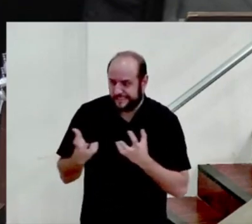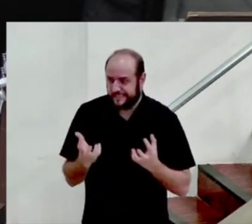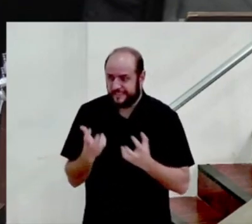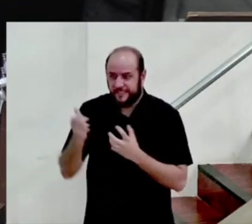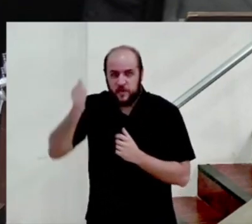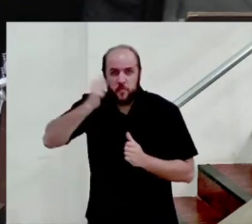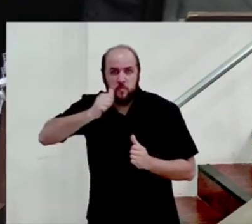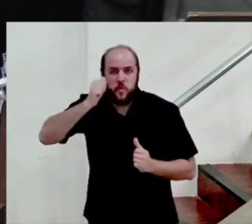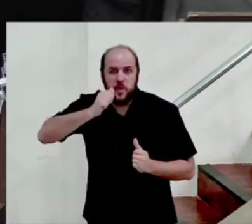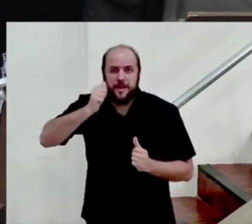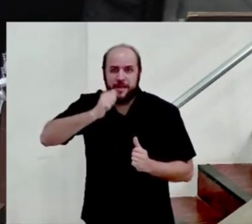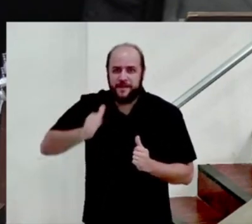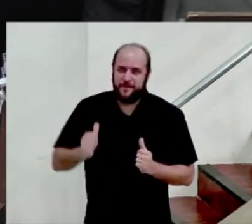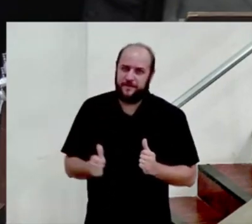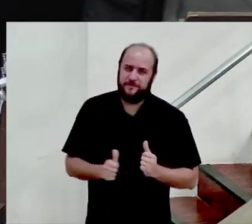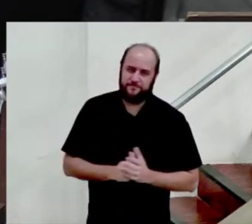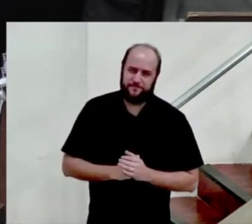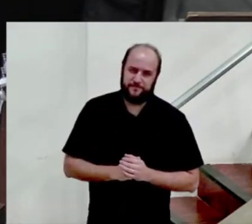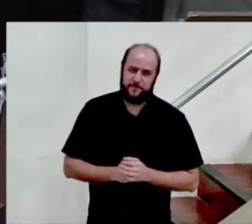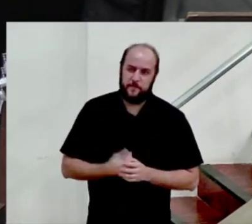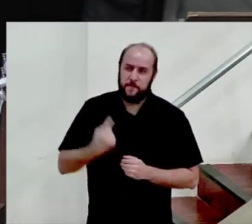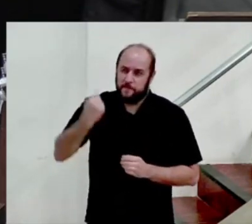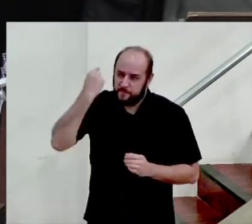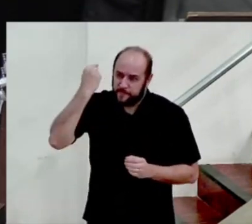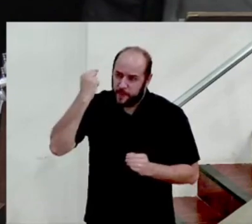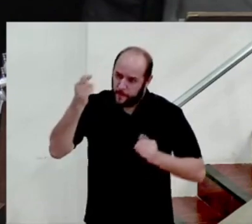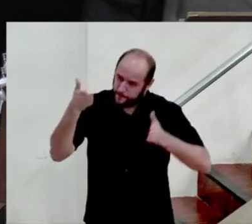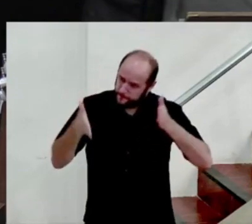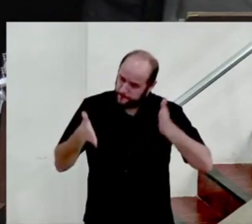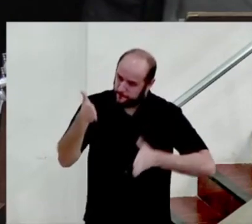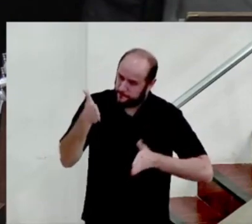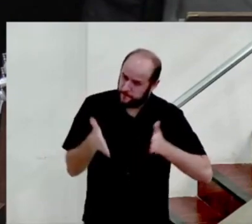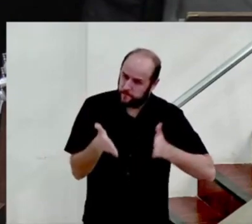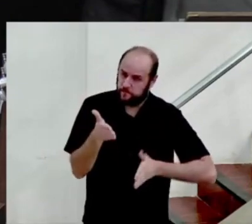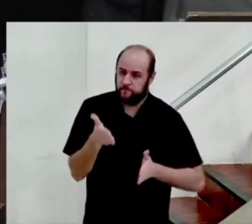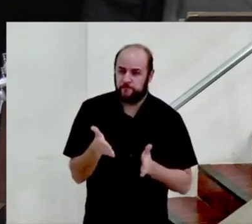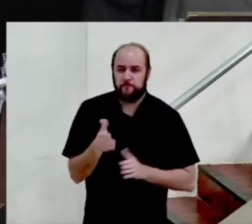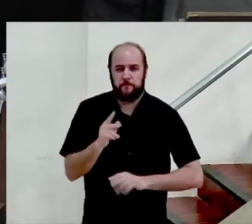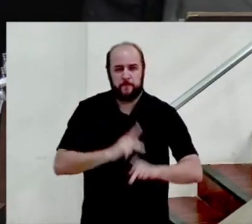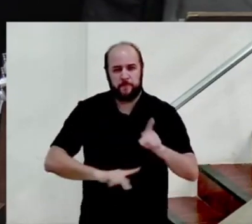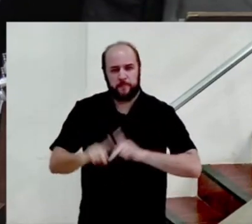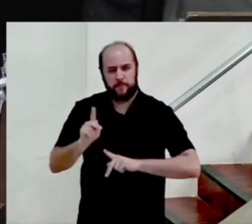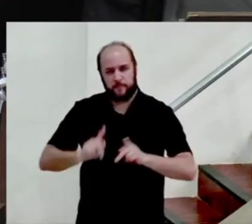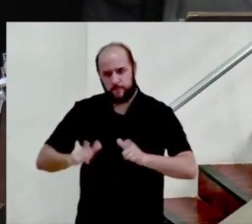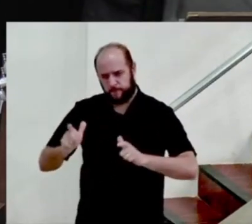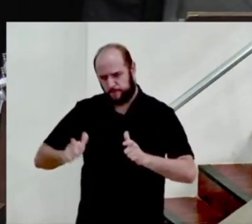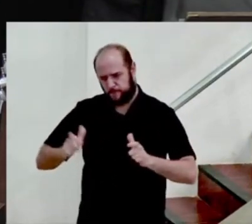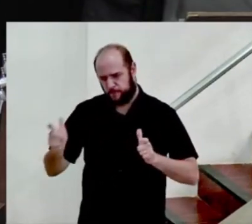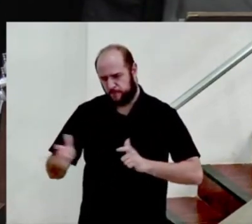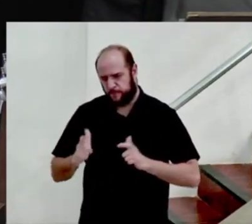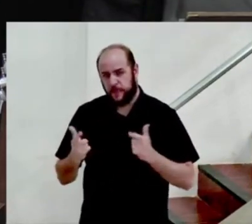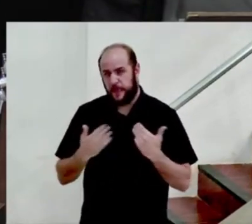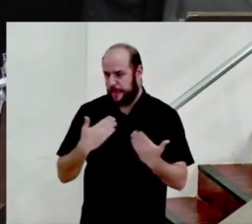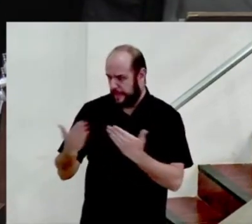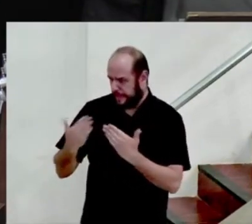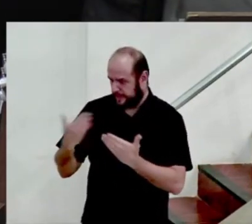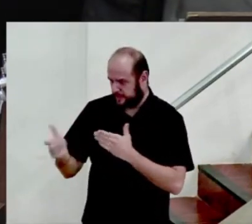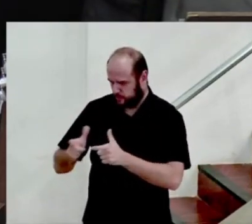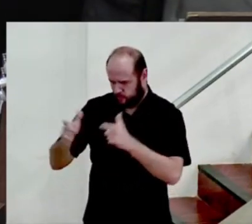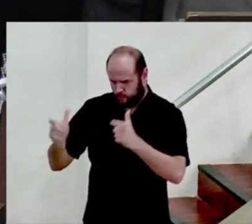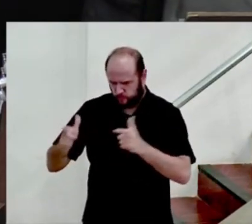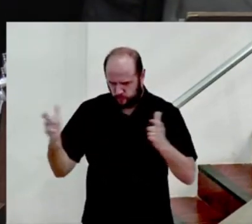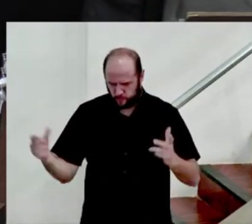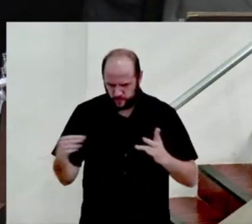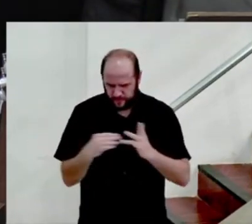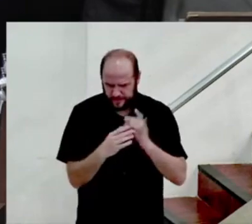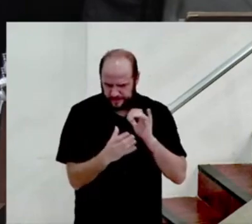agradavam. Numa época em que as pessoas começavam a multiplicar relacionamentos,